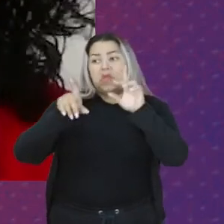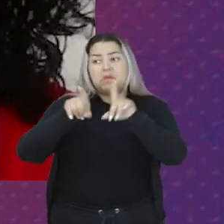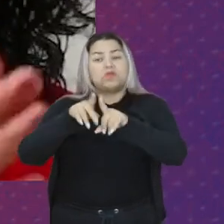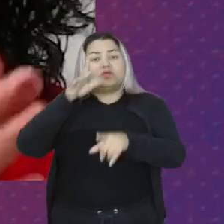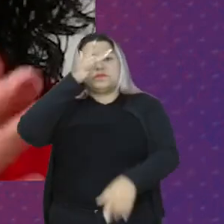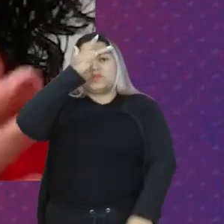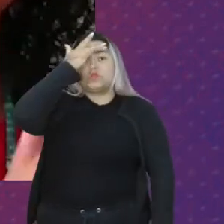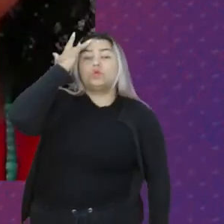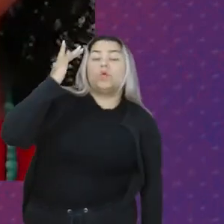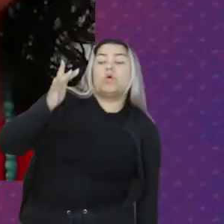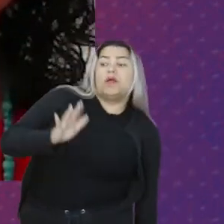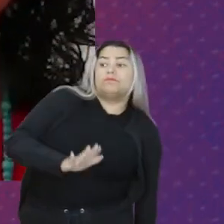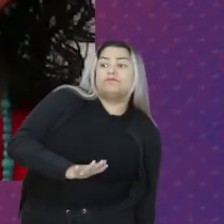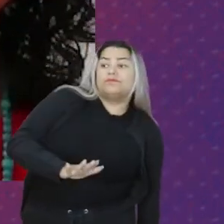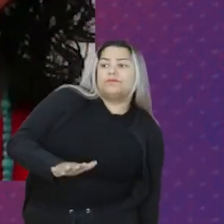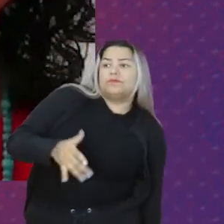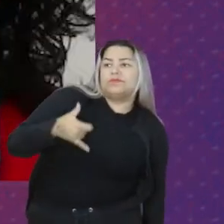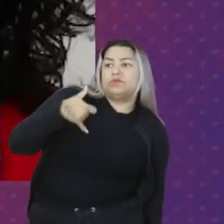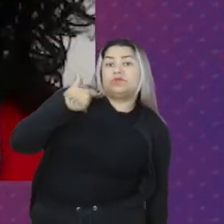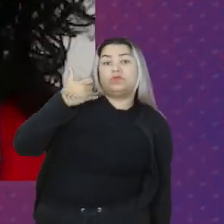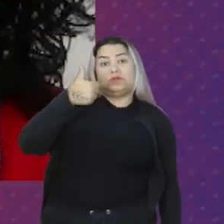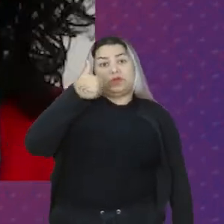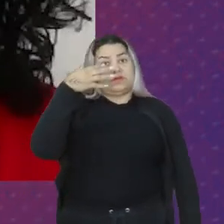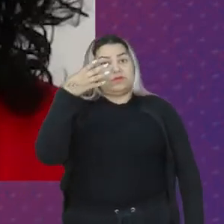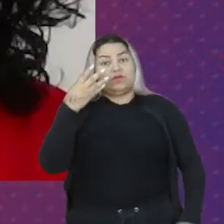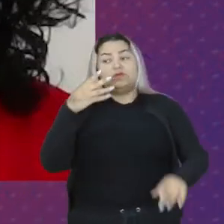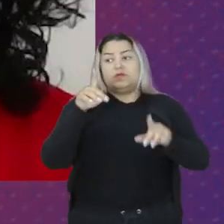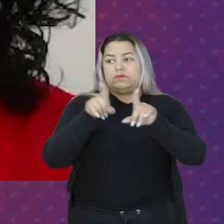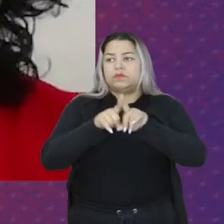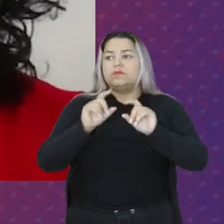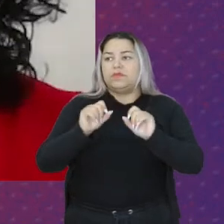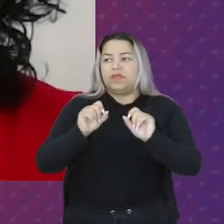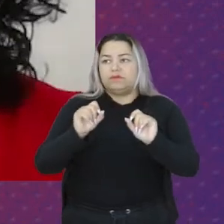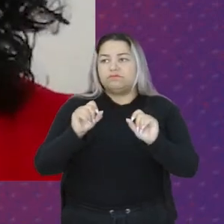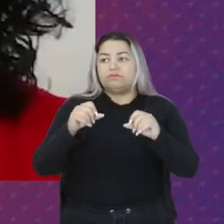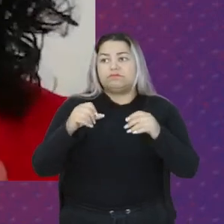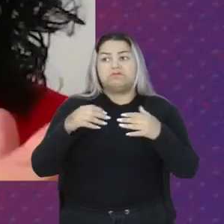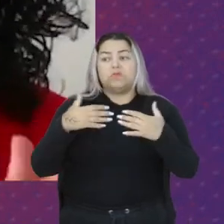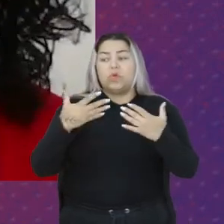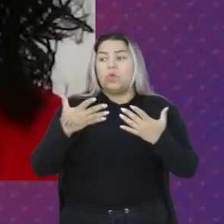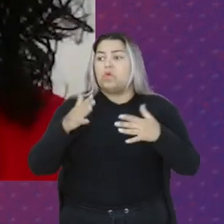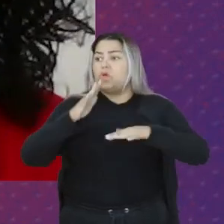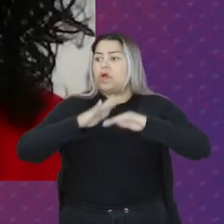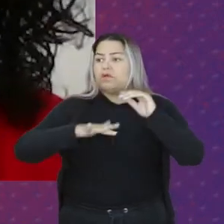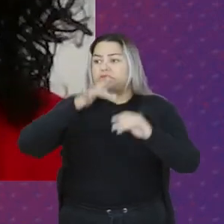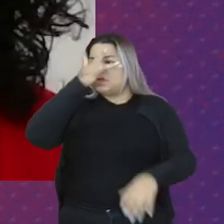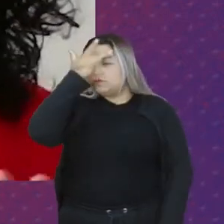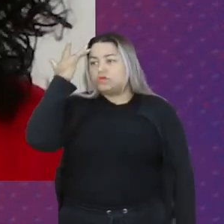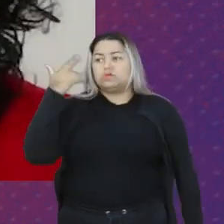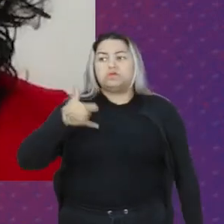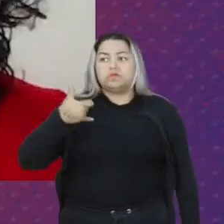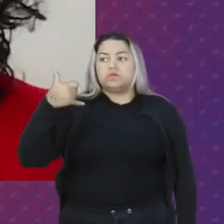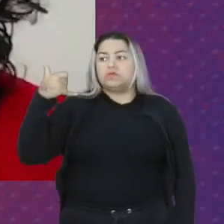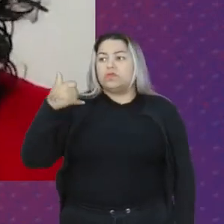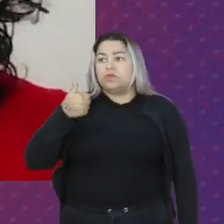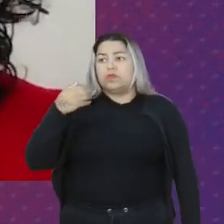de pessoas menores de 14 anos. Tá? Então, qualquer pessoa menor de 14 anos, tendo conjunção